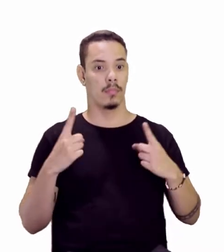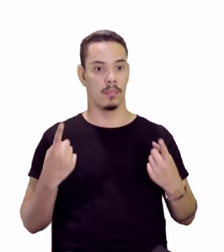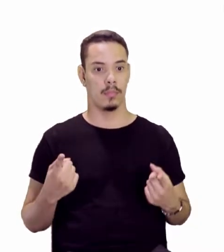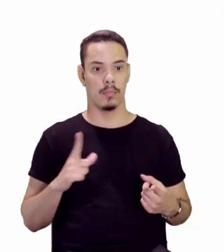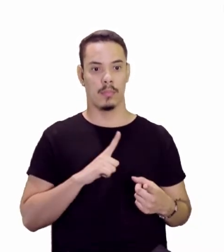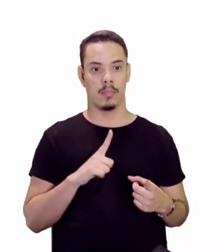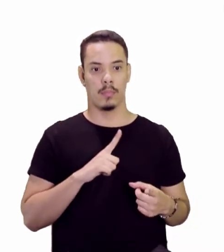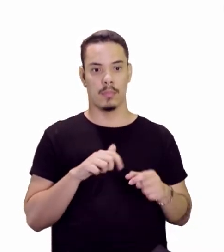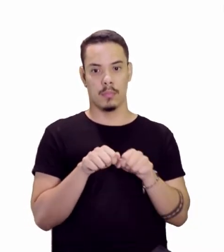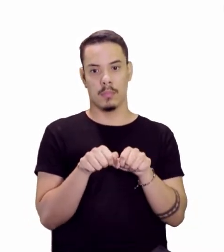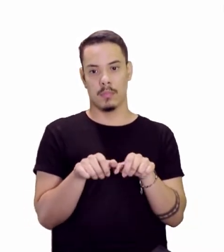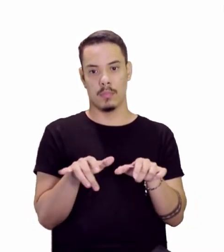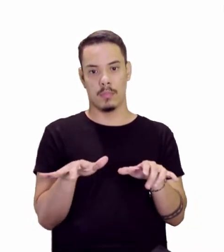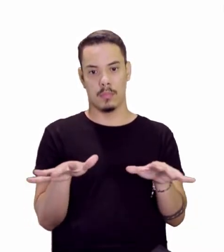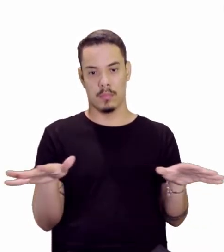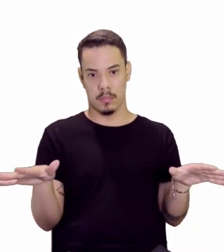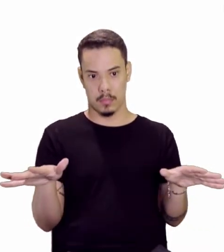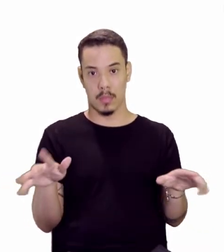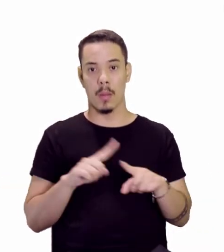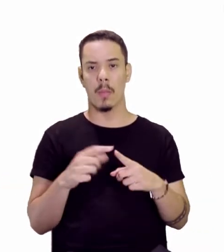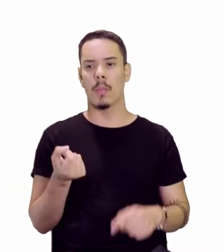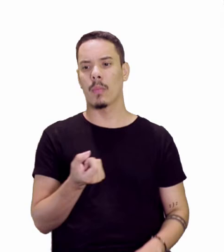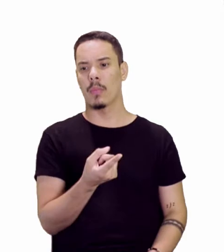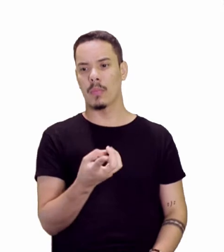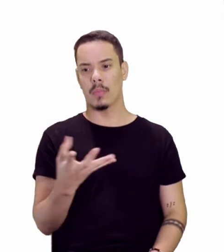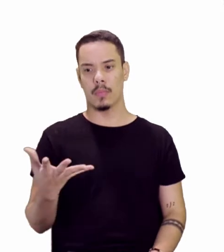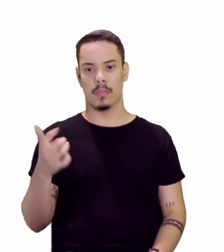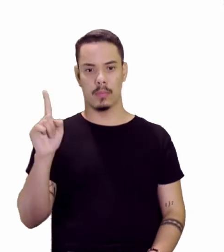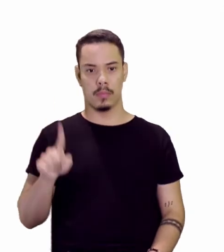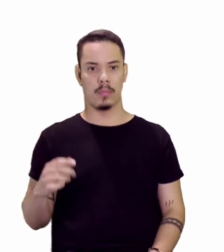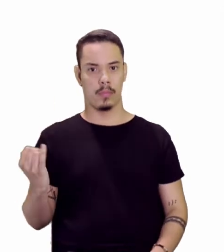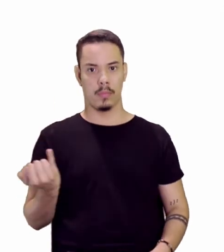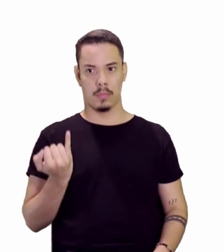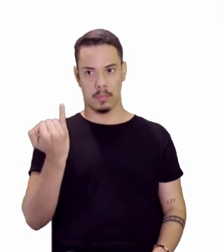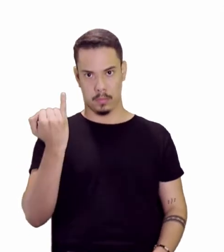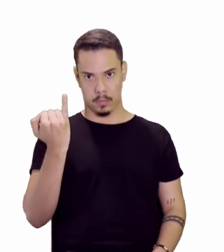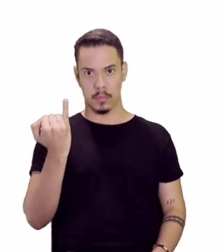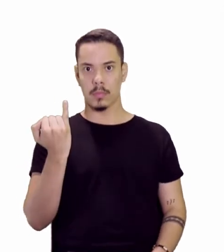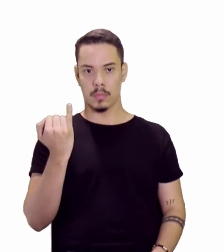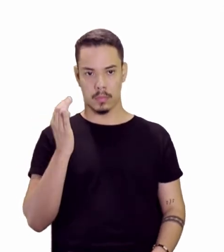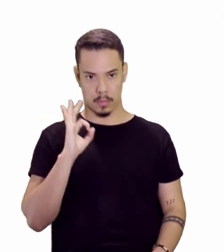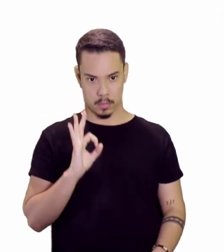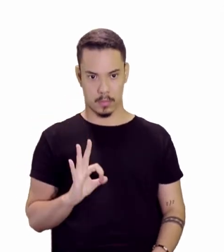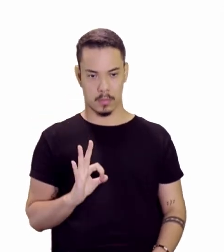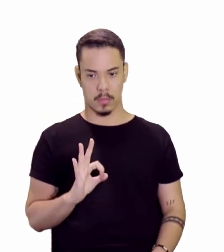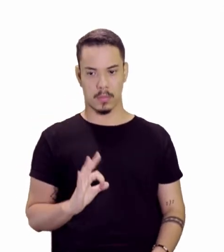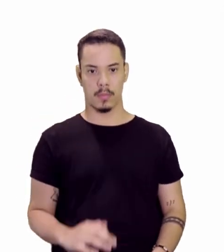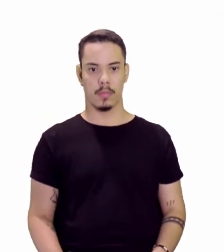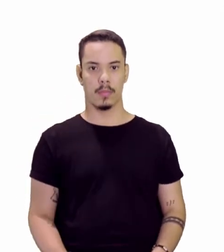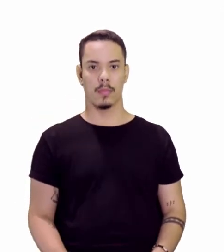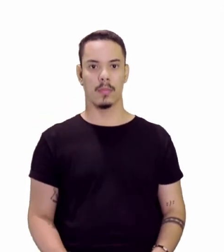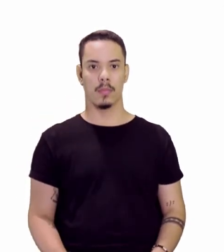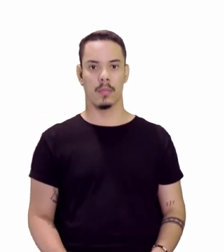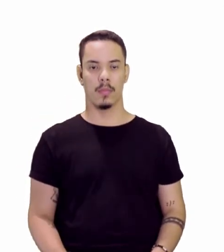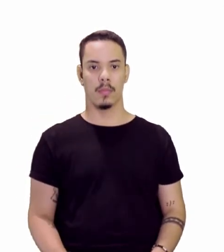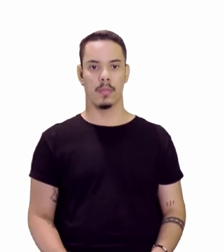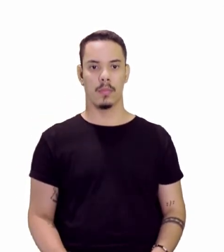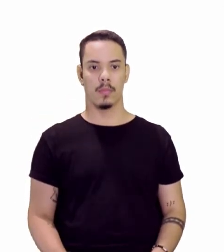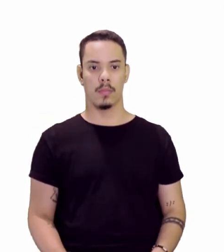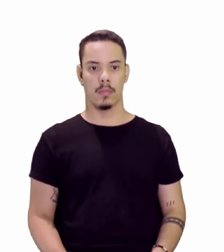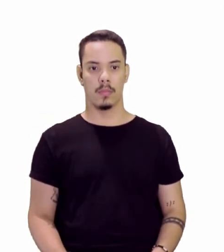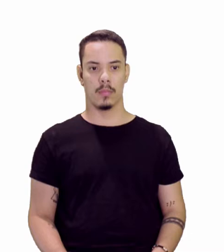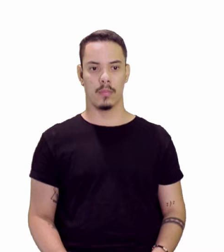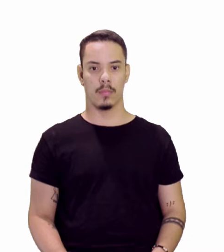para cá, né? Mas essa quantidade que é importante, né, Deise? Isso, exatamente. Essa quantidade que deslocou. Certo? Aí